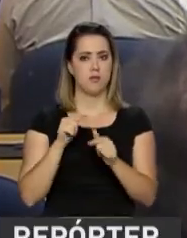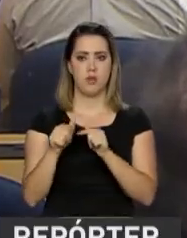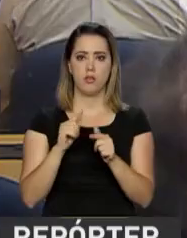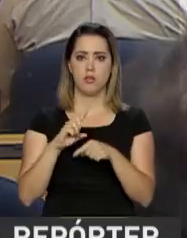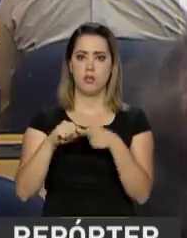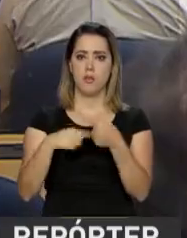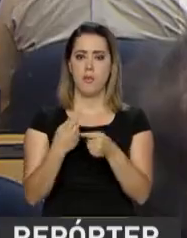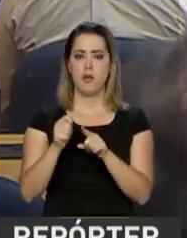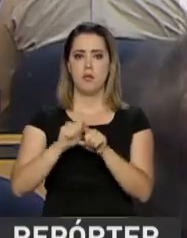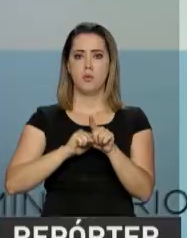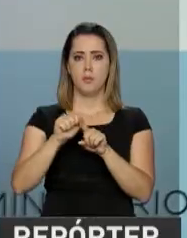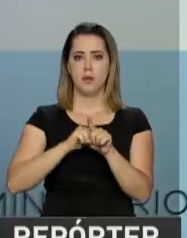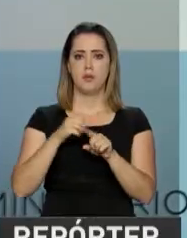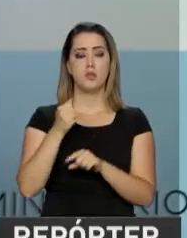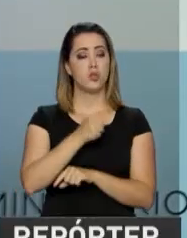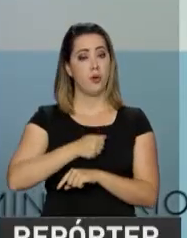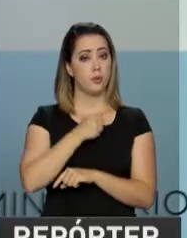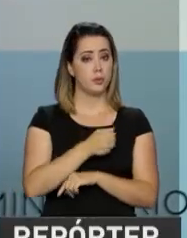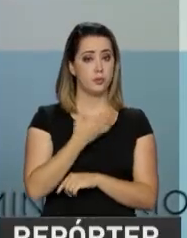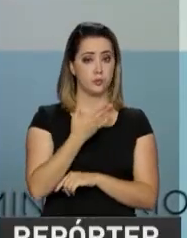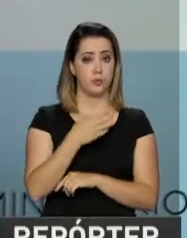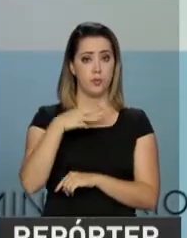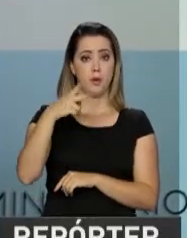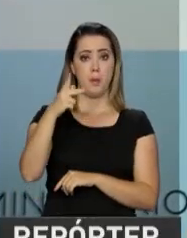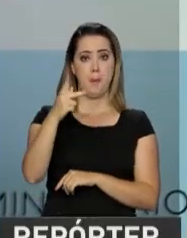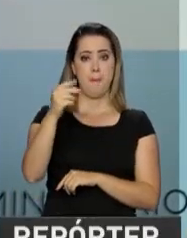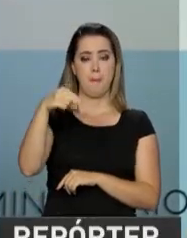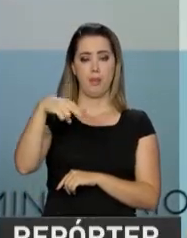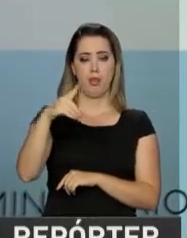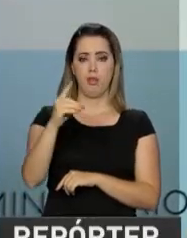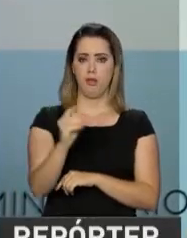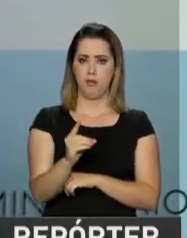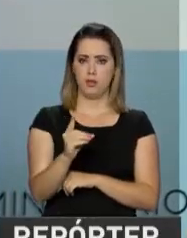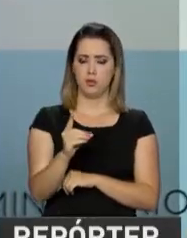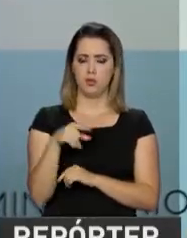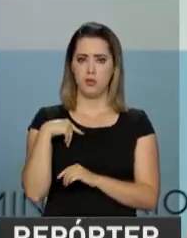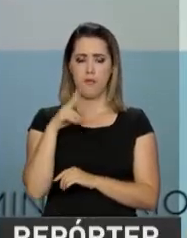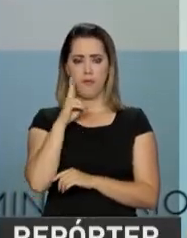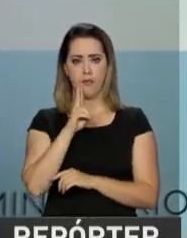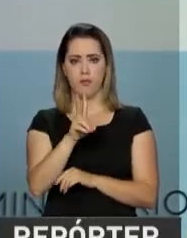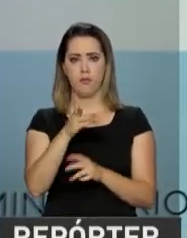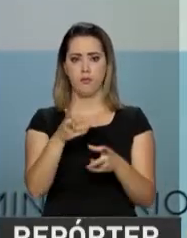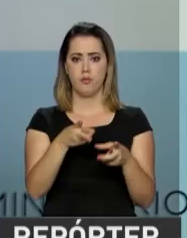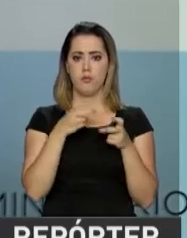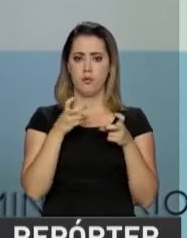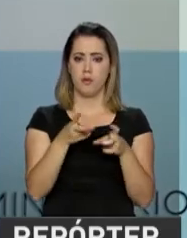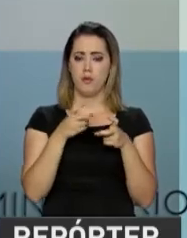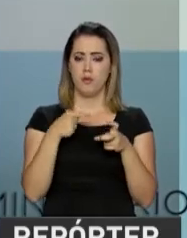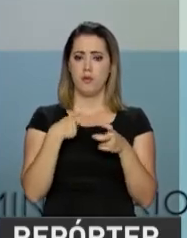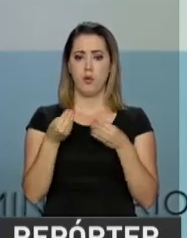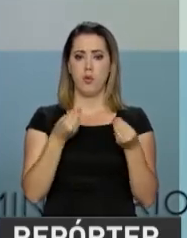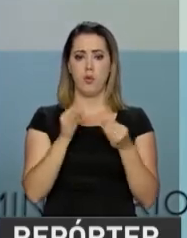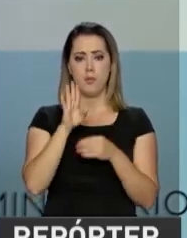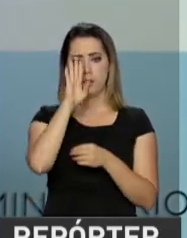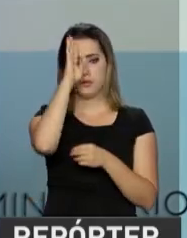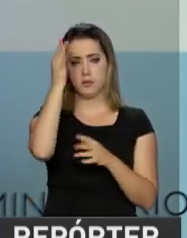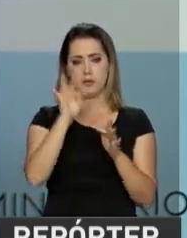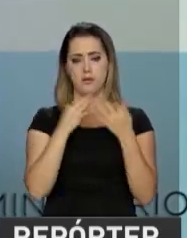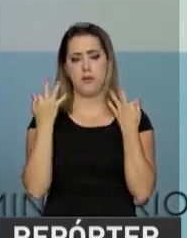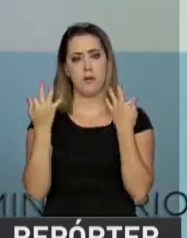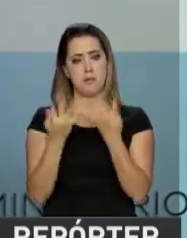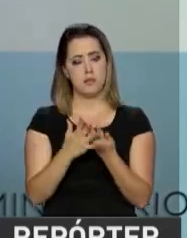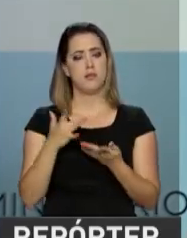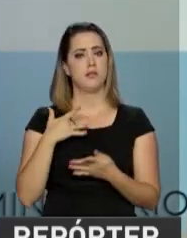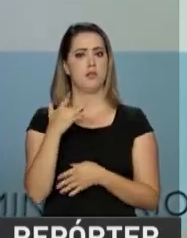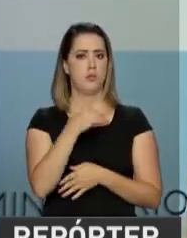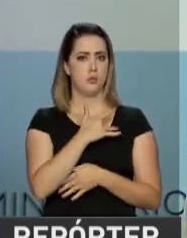final do mês de agosto o texto assinado ela prevê uma priorização da estratégia da saúde da família com aumento de cobertura total